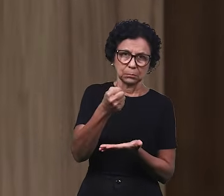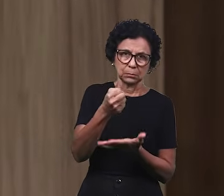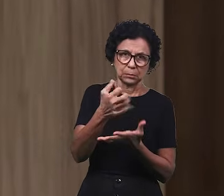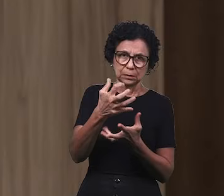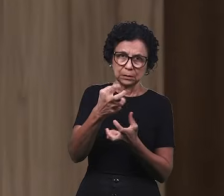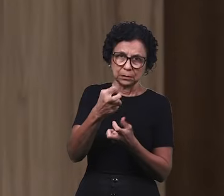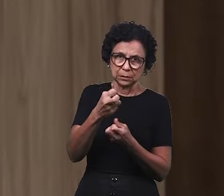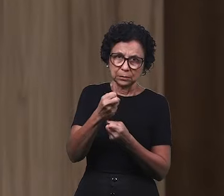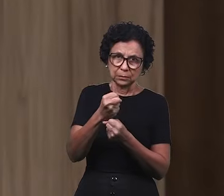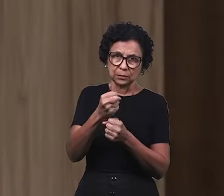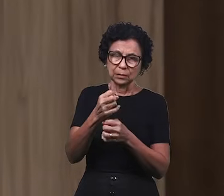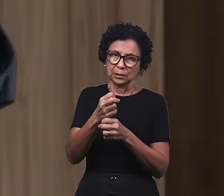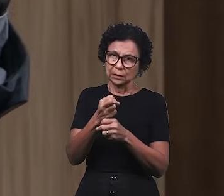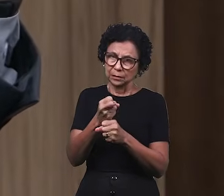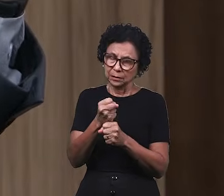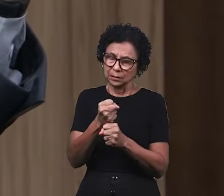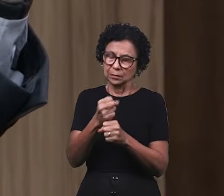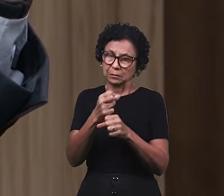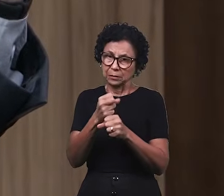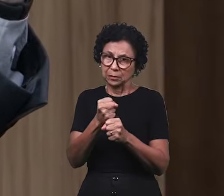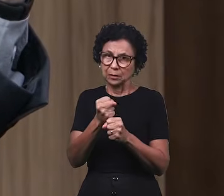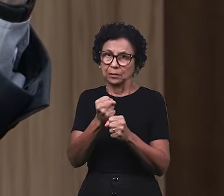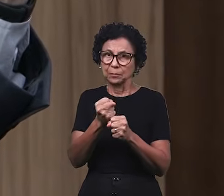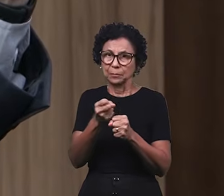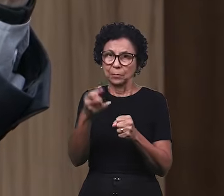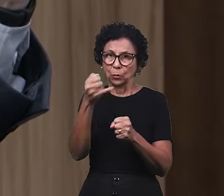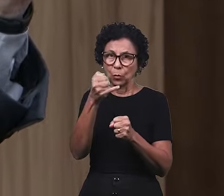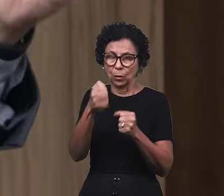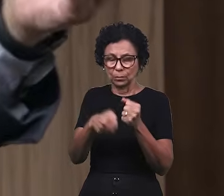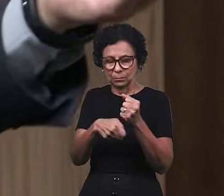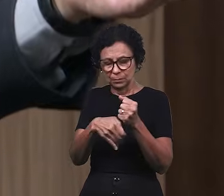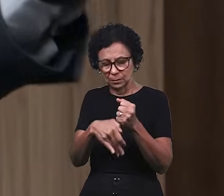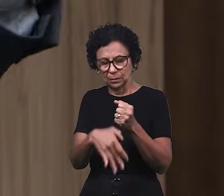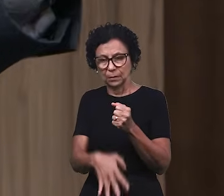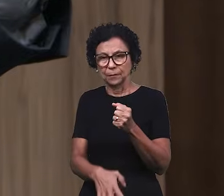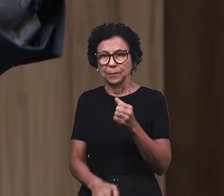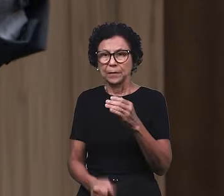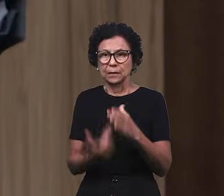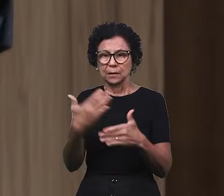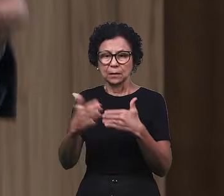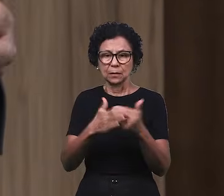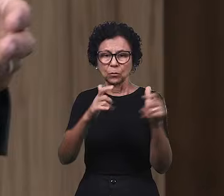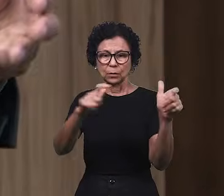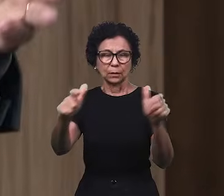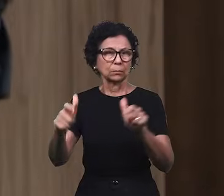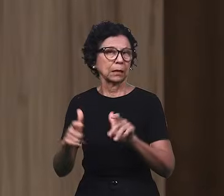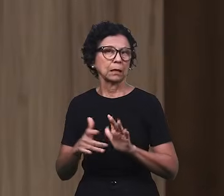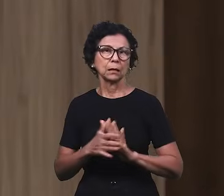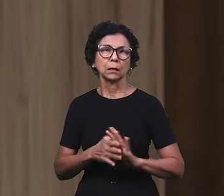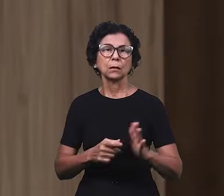para extração não cresciam em qualquer lugar. Eles eram muitas vezes